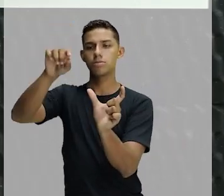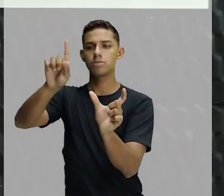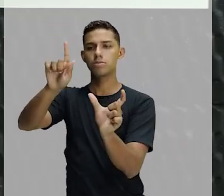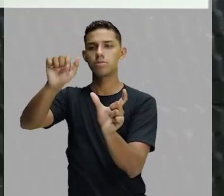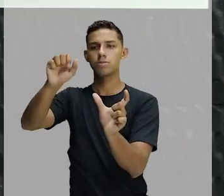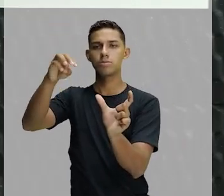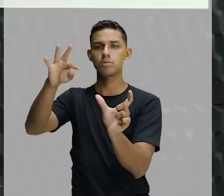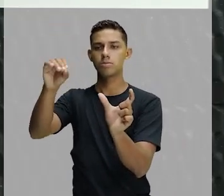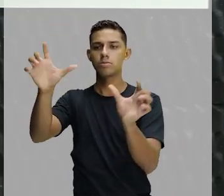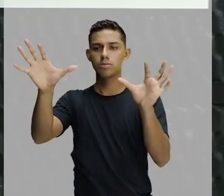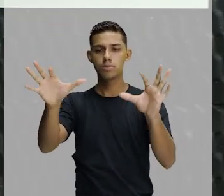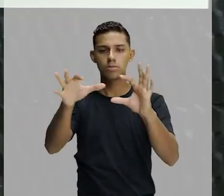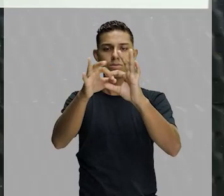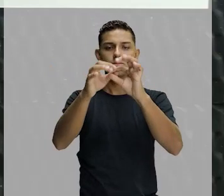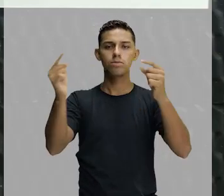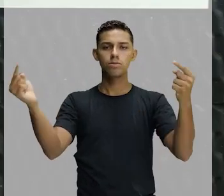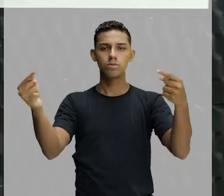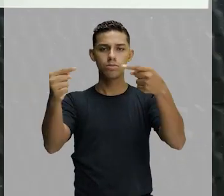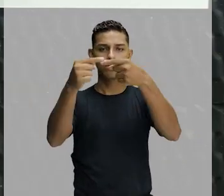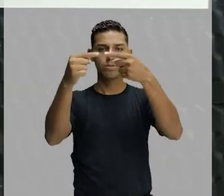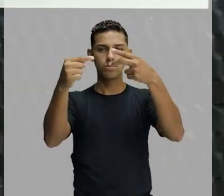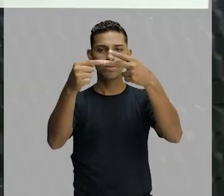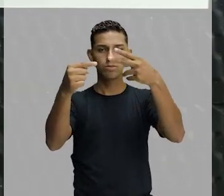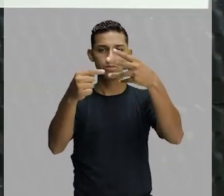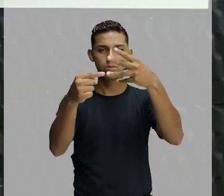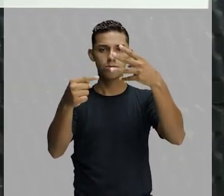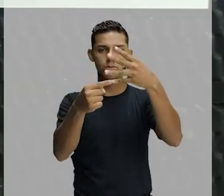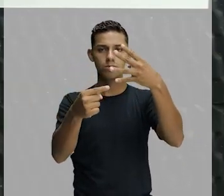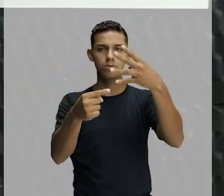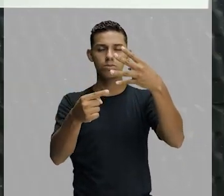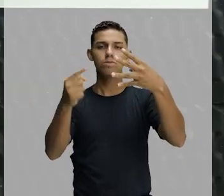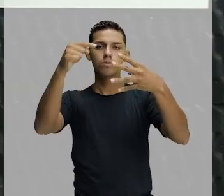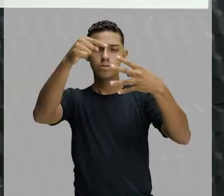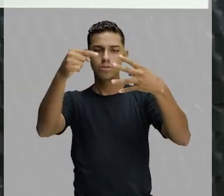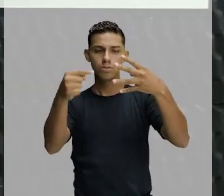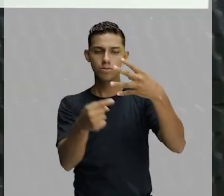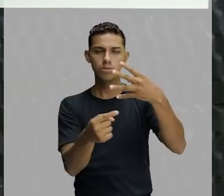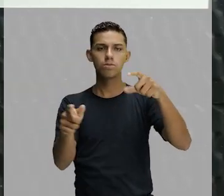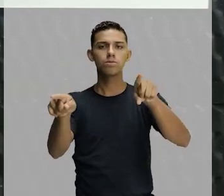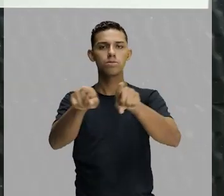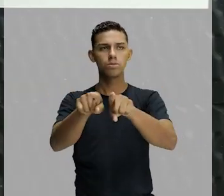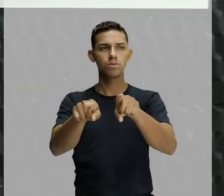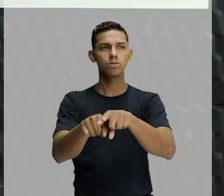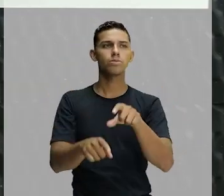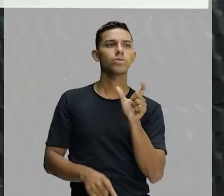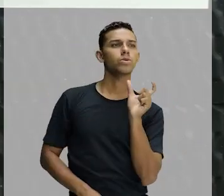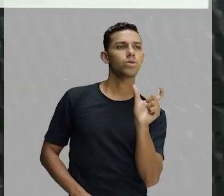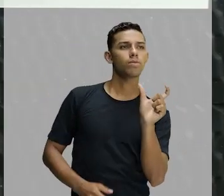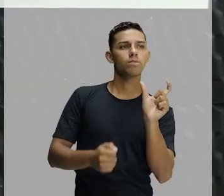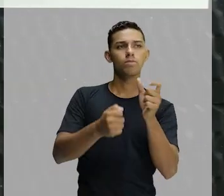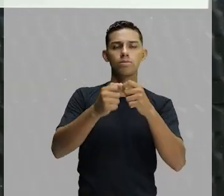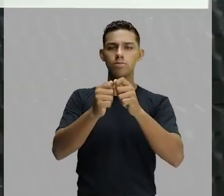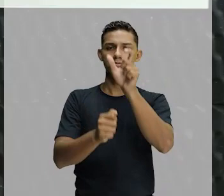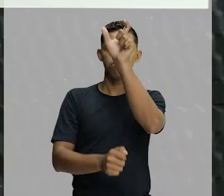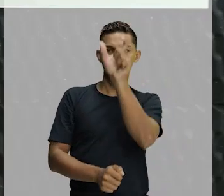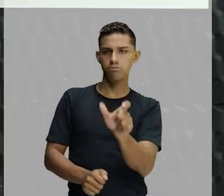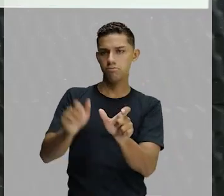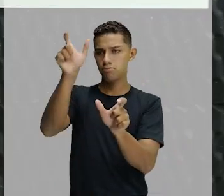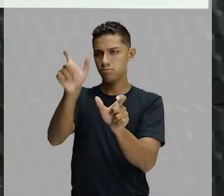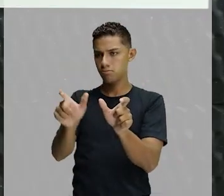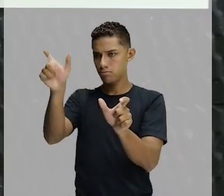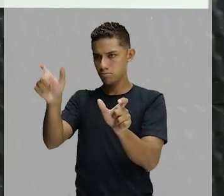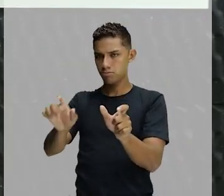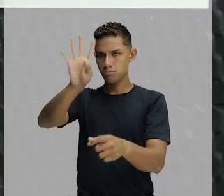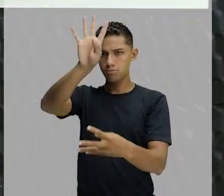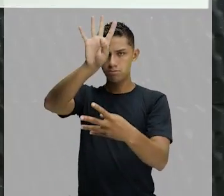as combinações. Então, aqui, ó, nessa parte aqui, eu posso colocar os gametas de um deles aqui. Digamos